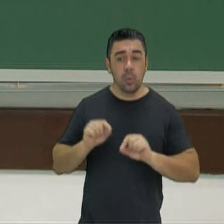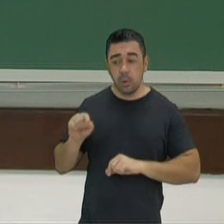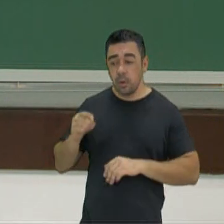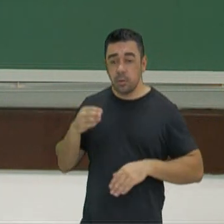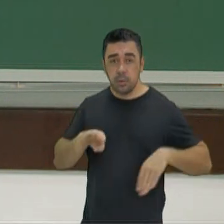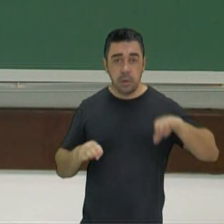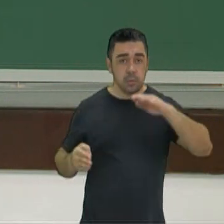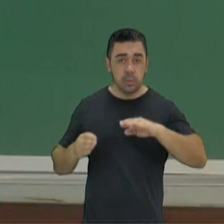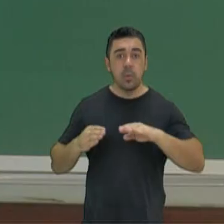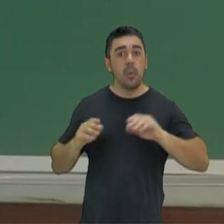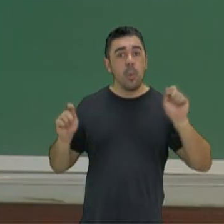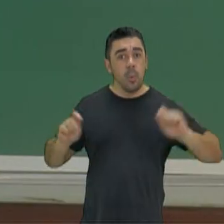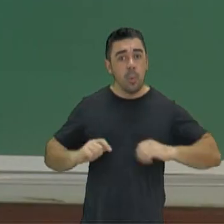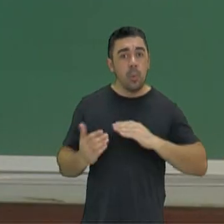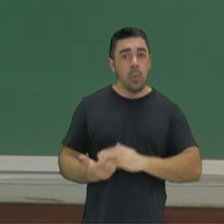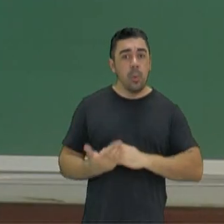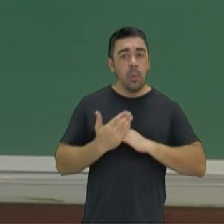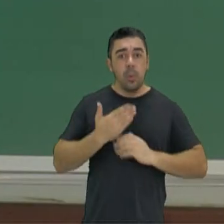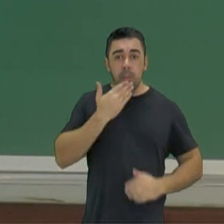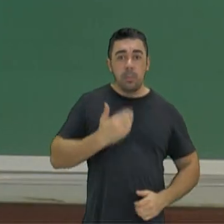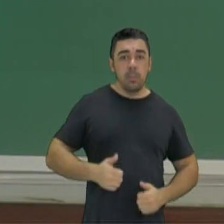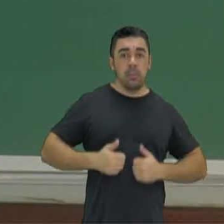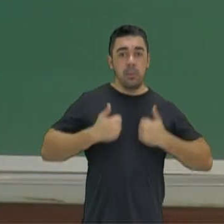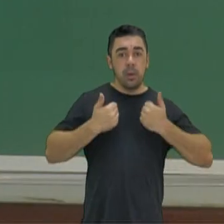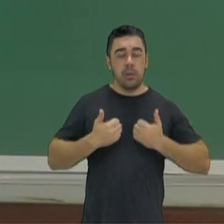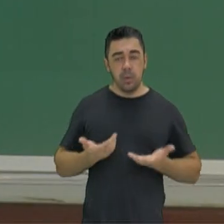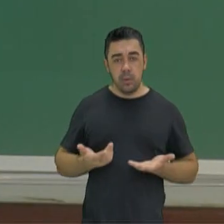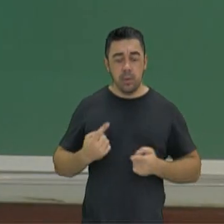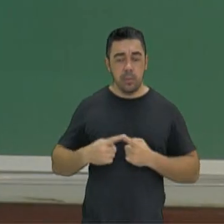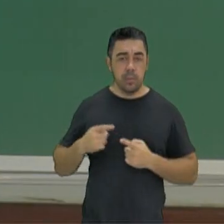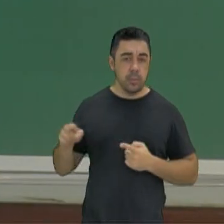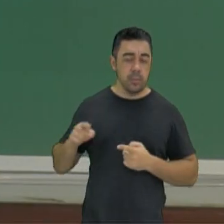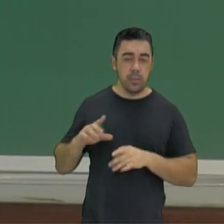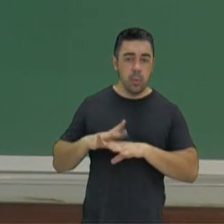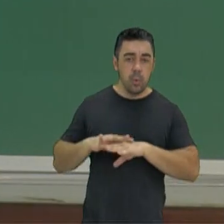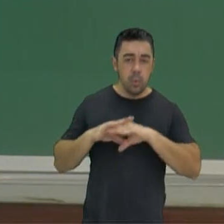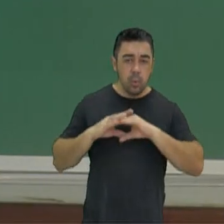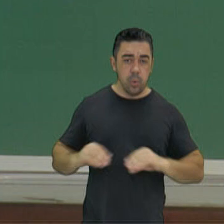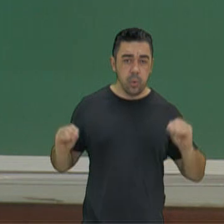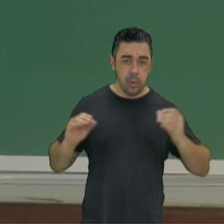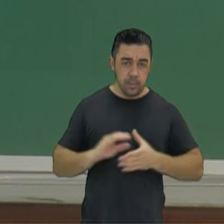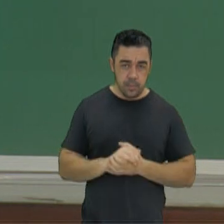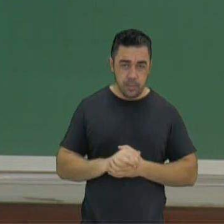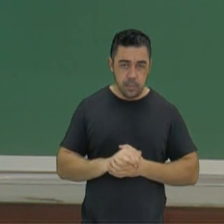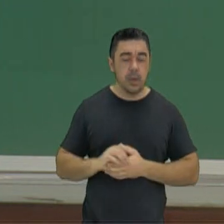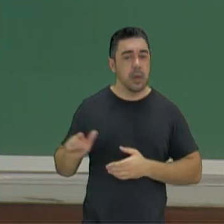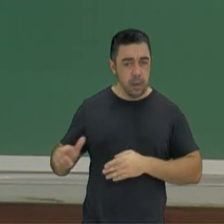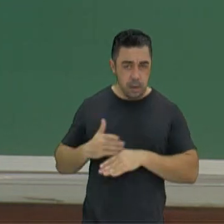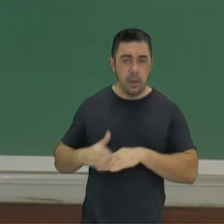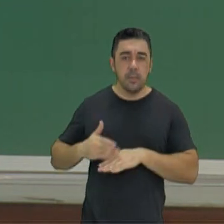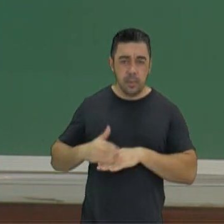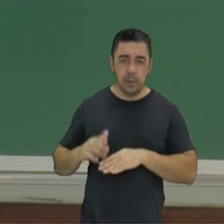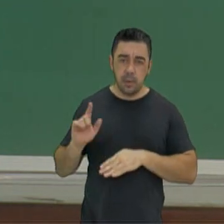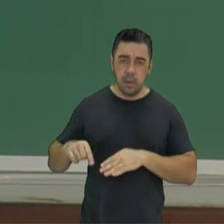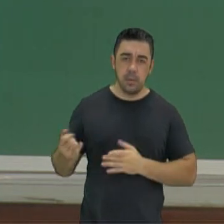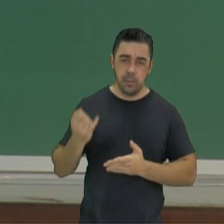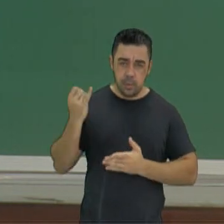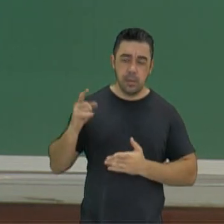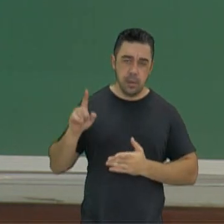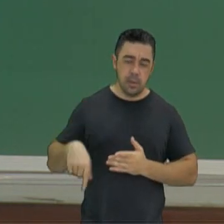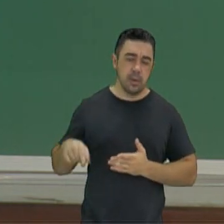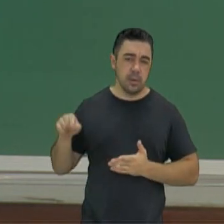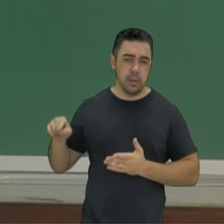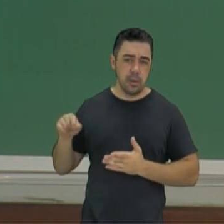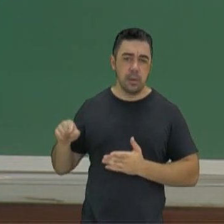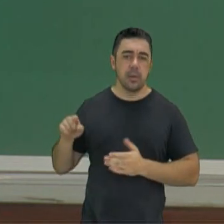pode sim contribuir com as pessoas que apresentam um quadro de asma. Então, a prática da natação contribui de forma relevante no